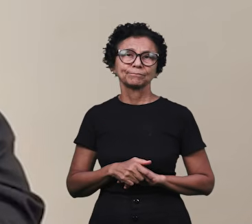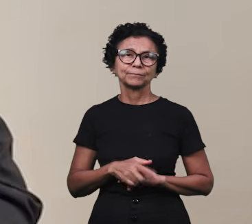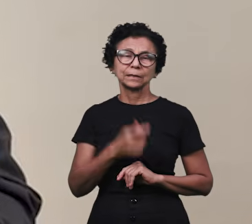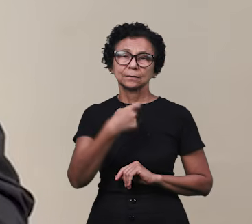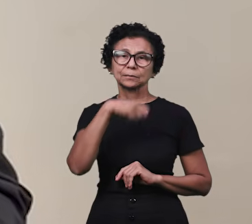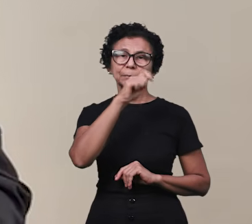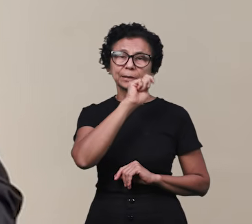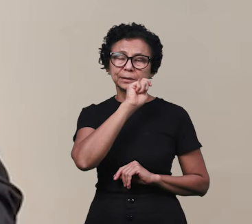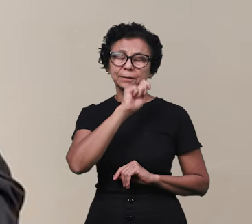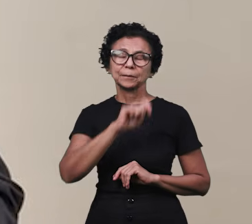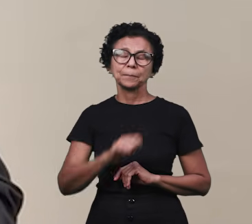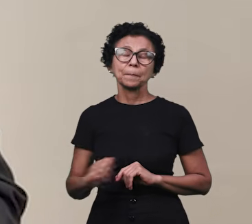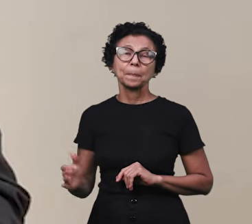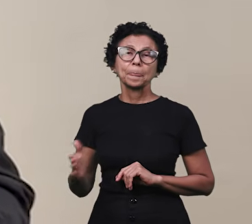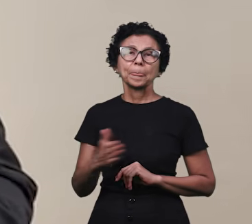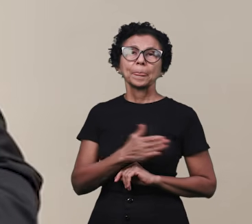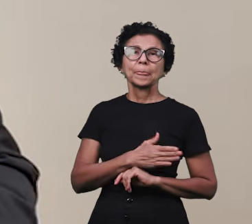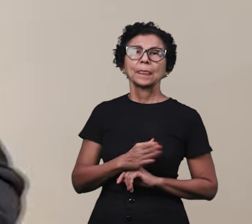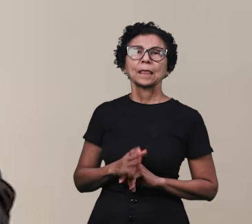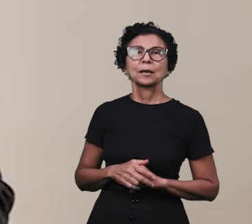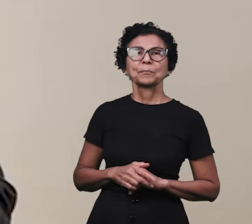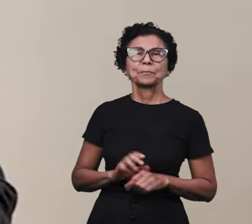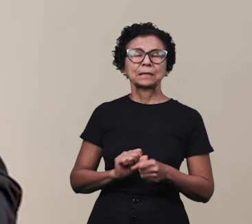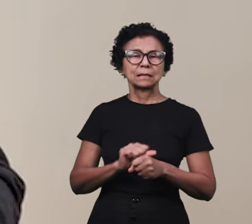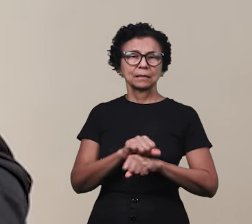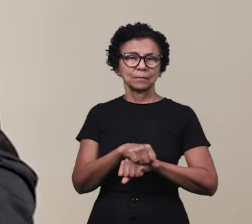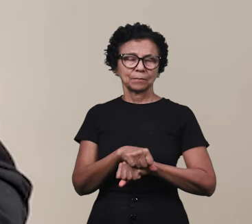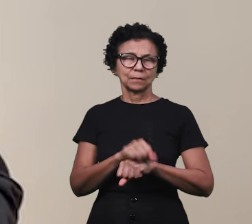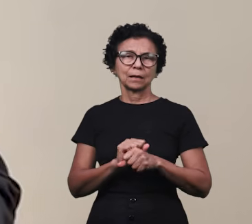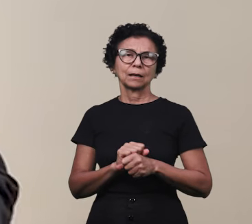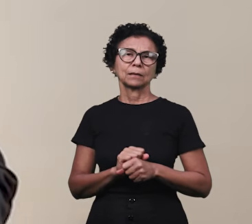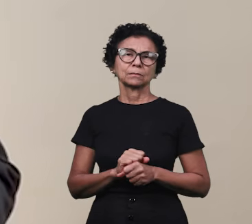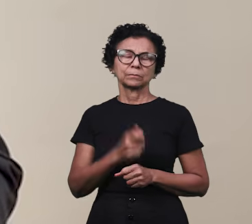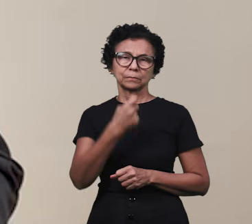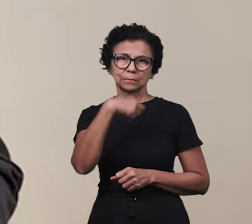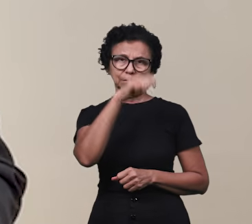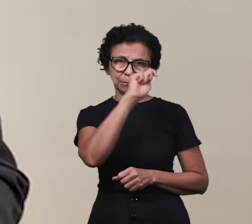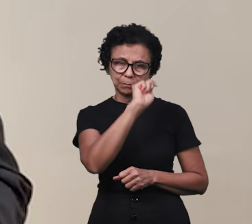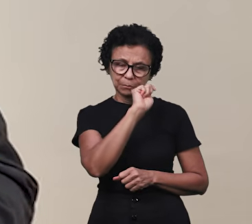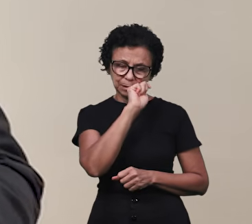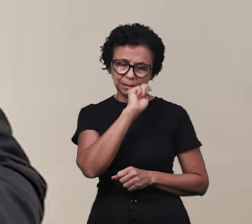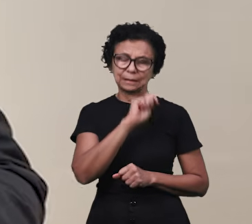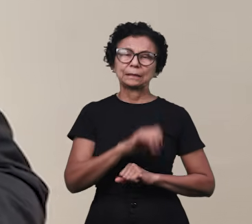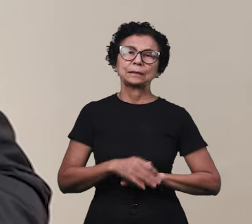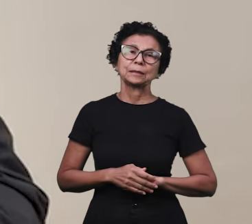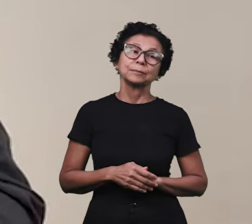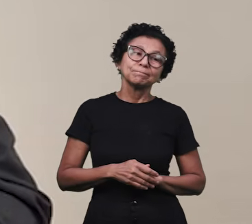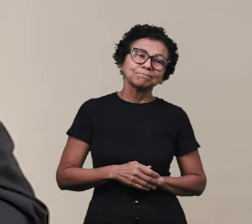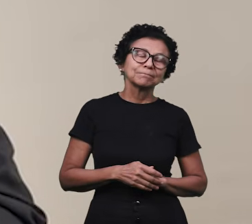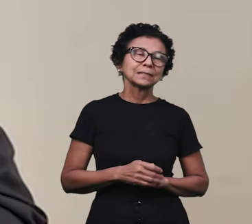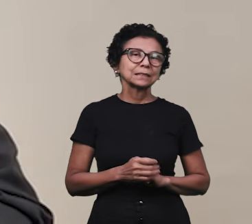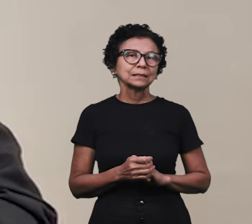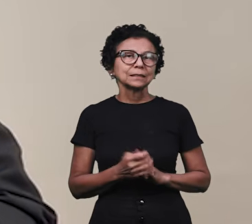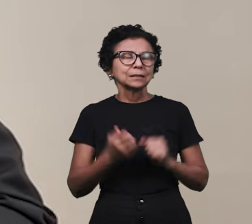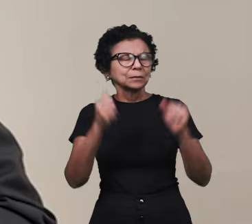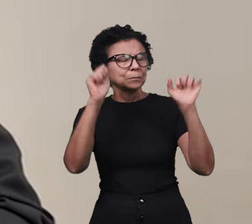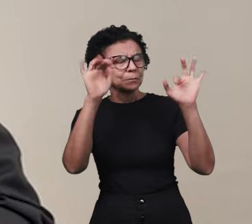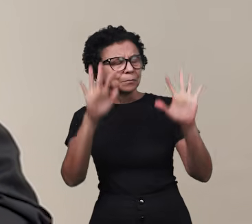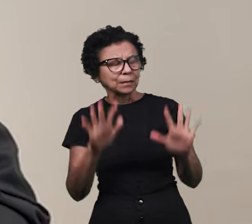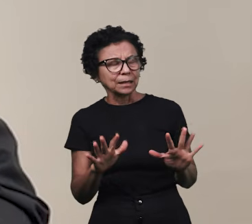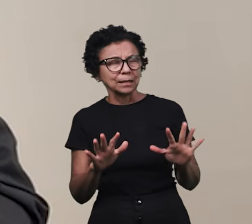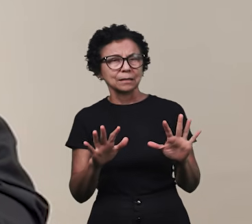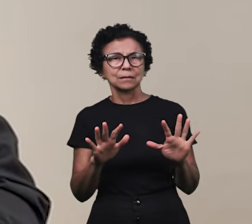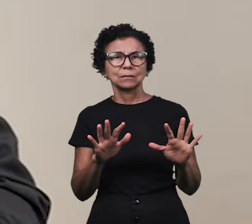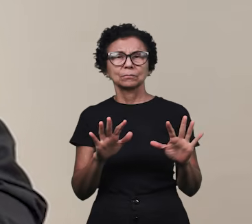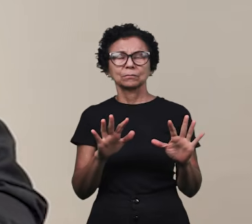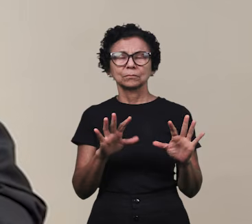estamos chegando ao final de um mini seminário aqui na Espanha e eu digo aos irmãos que foi uma grande